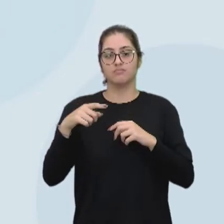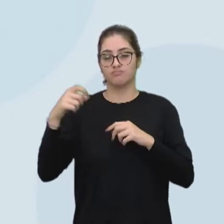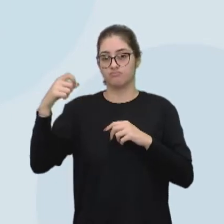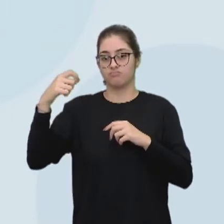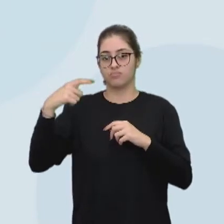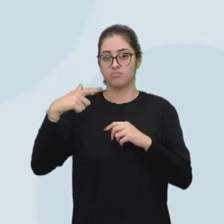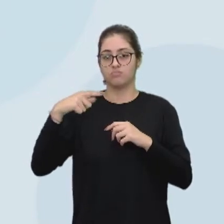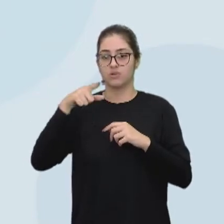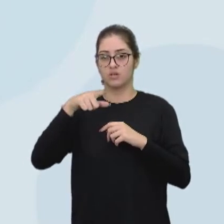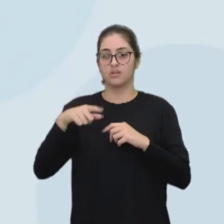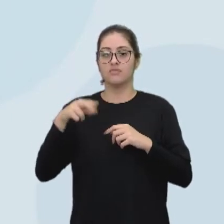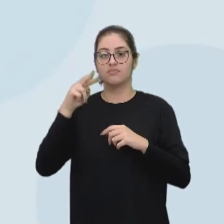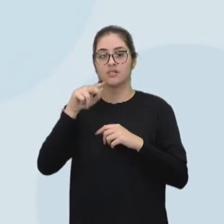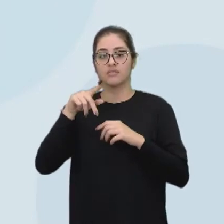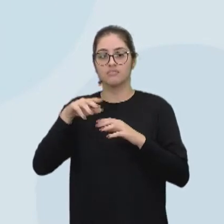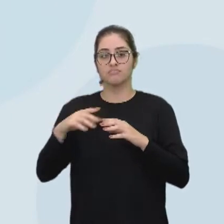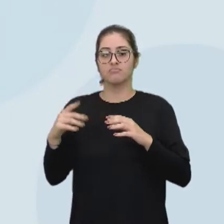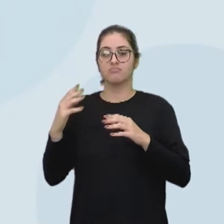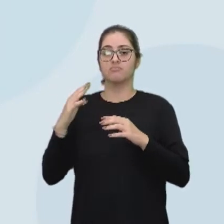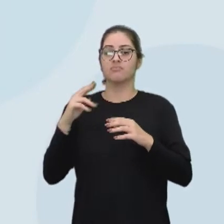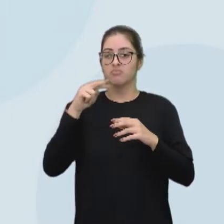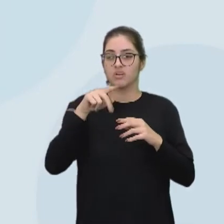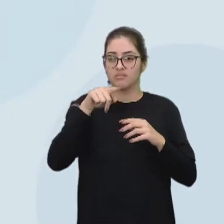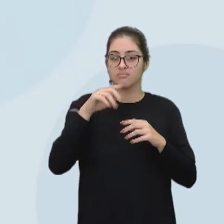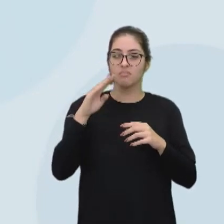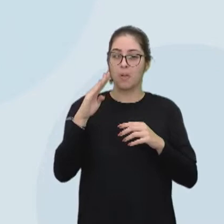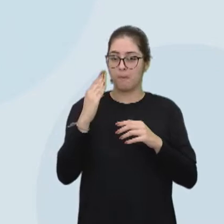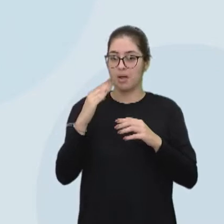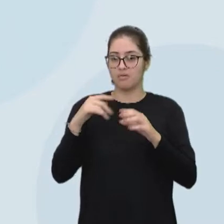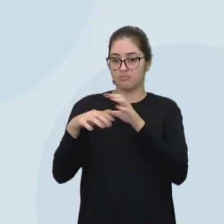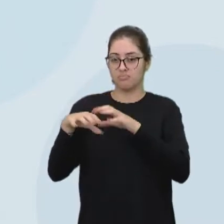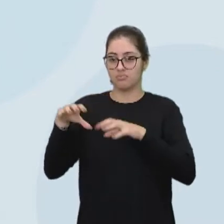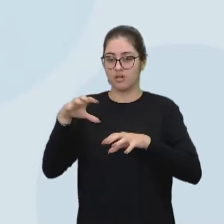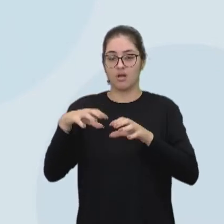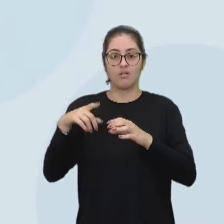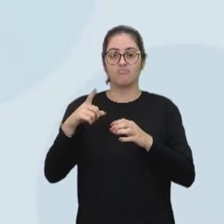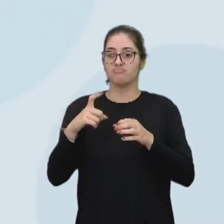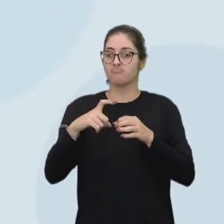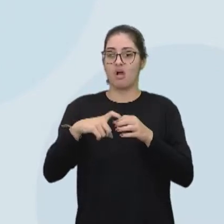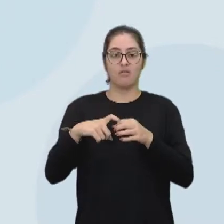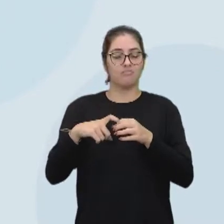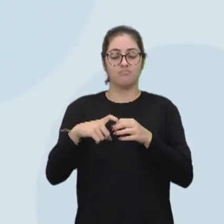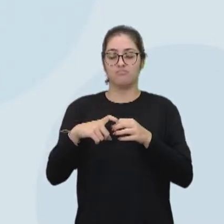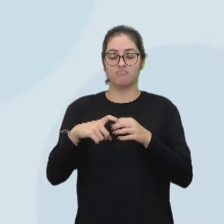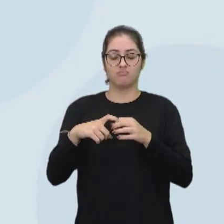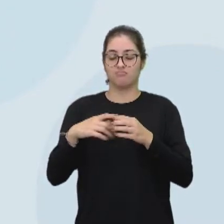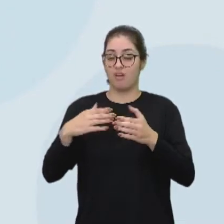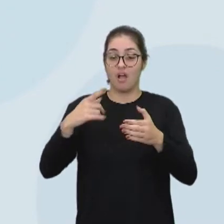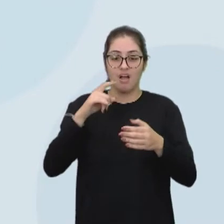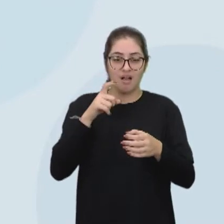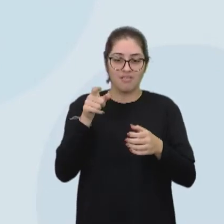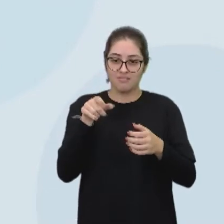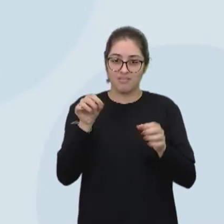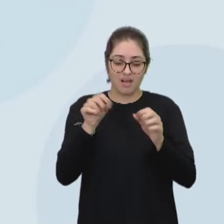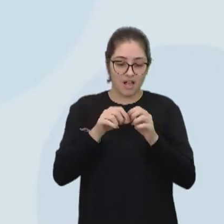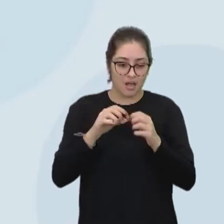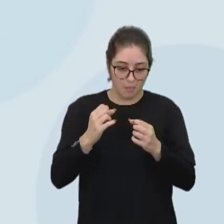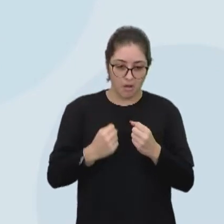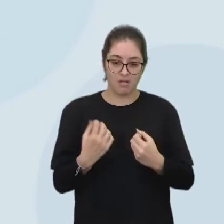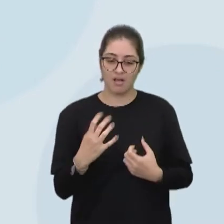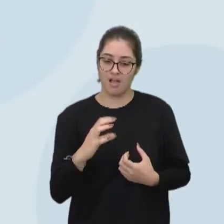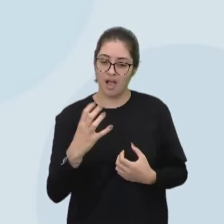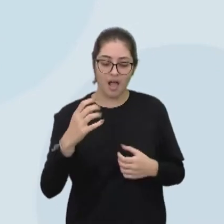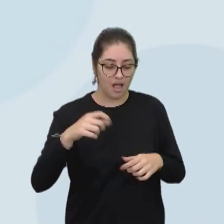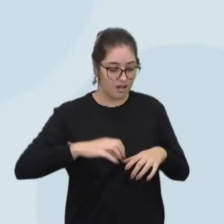esse sulco que aparece aí, né, que é um processo até irreversível, mesmo aí fazendo um replantio, uma colocação